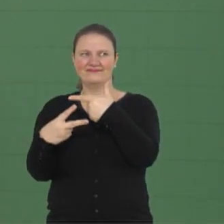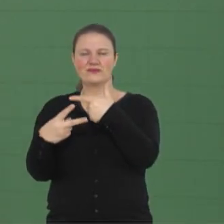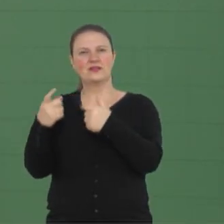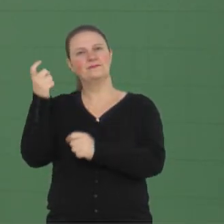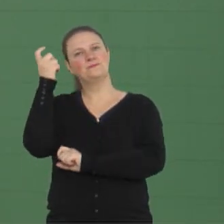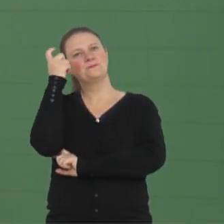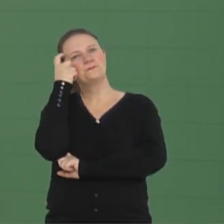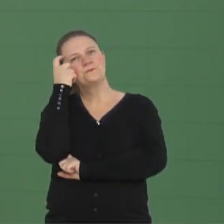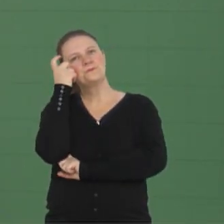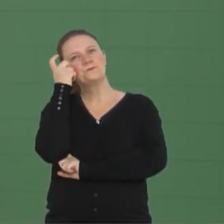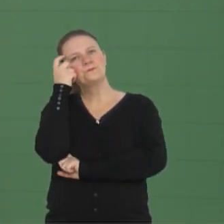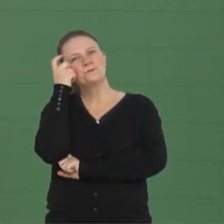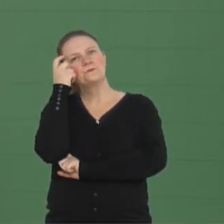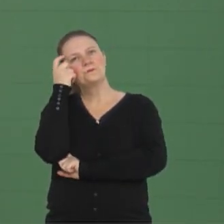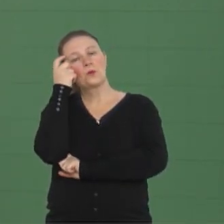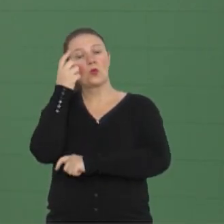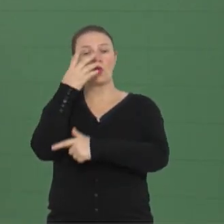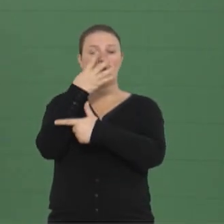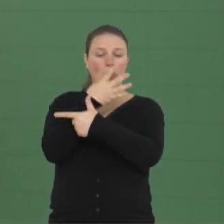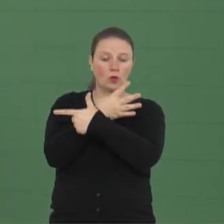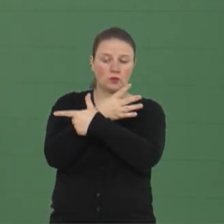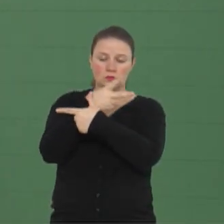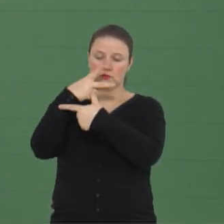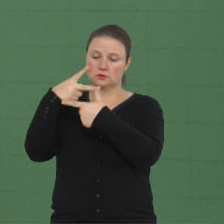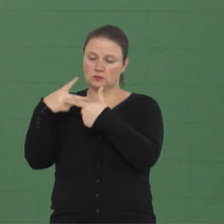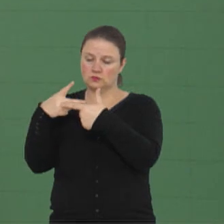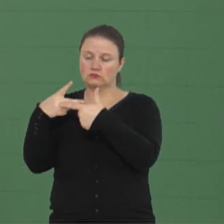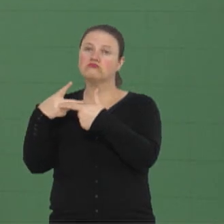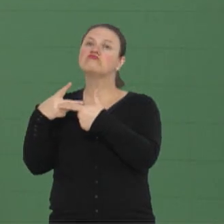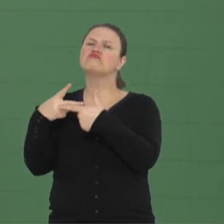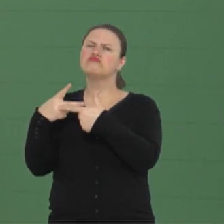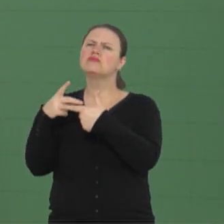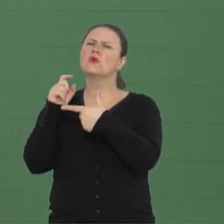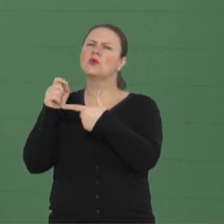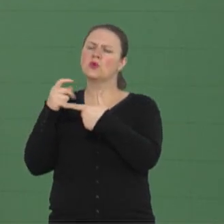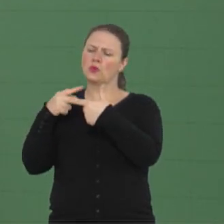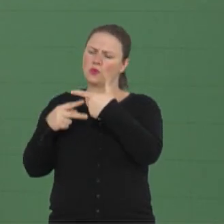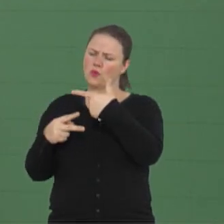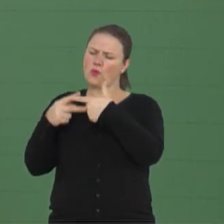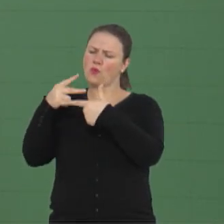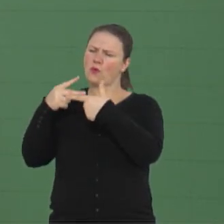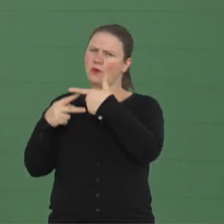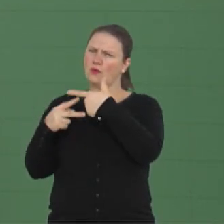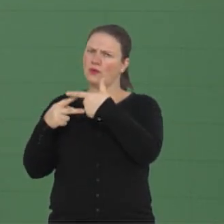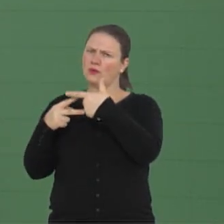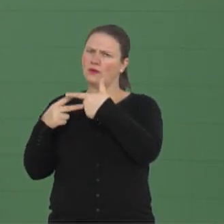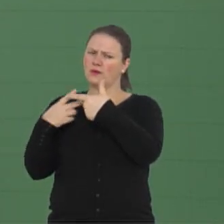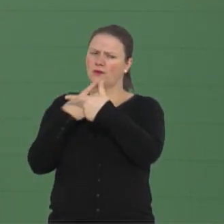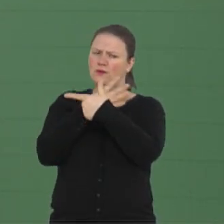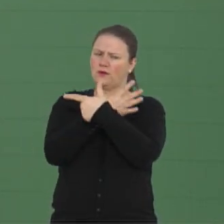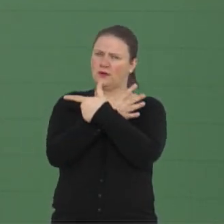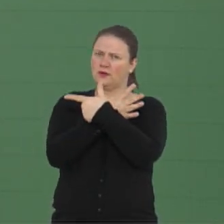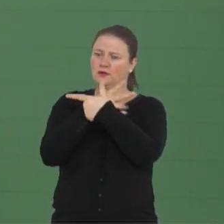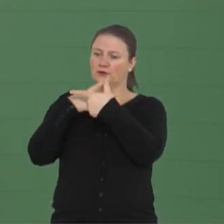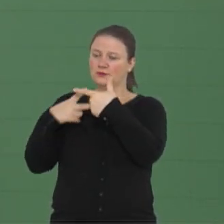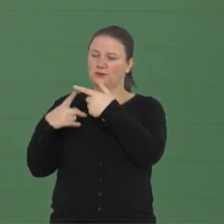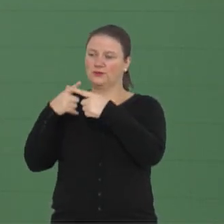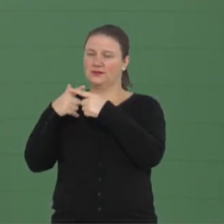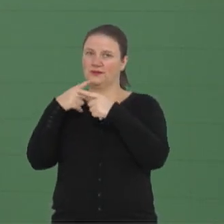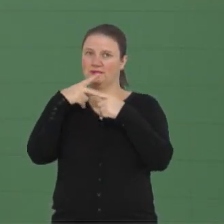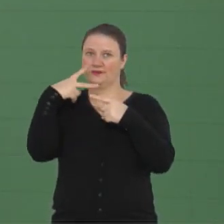pensar, 4 dividido por 2, ou quem que eu possa multiplicar por 2 para obter 4 como